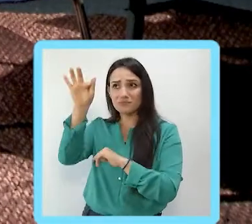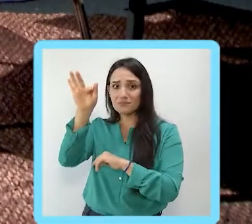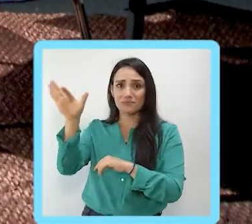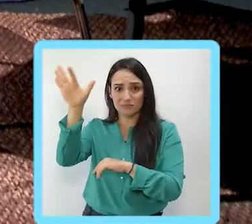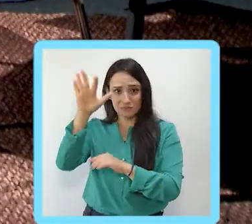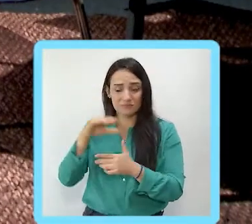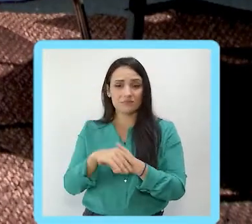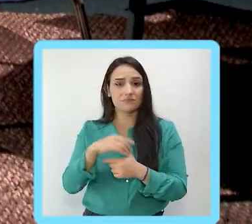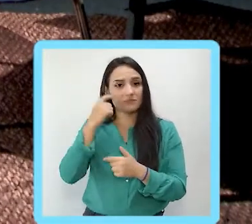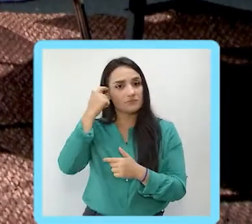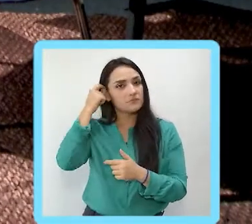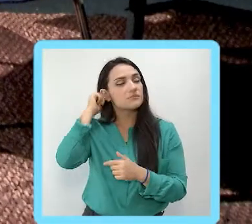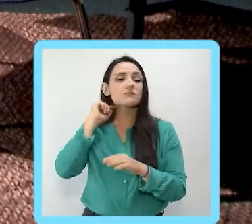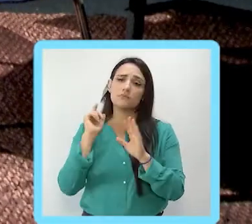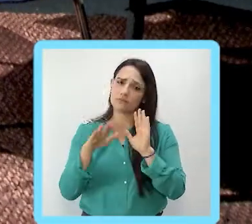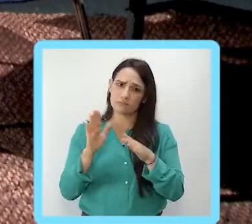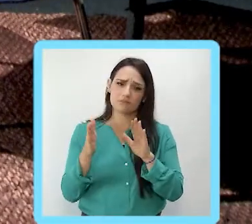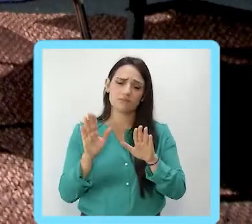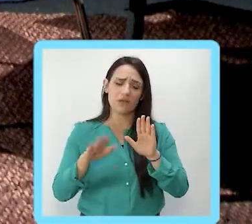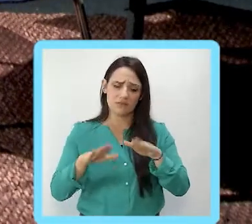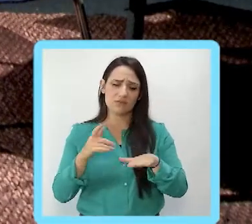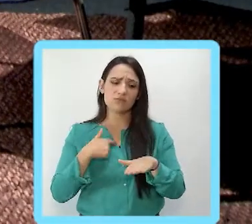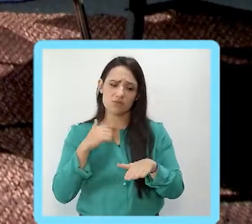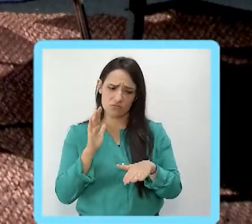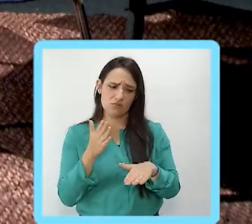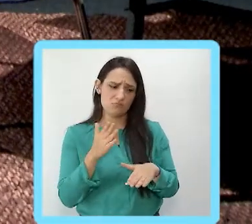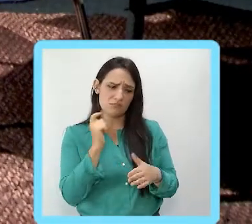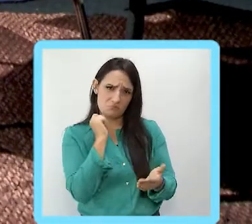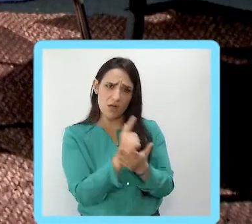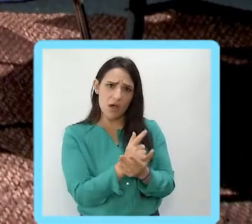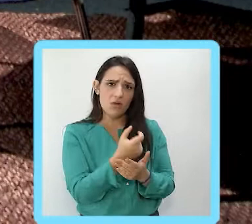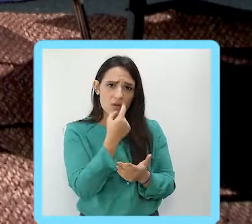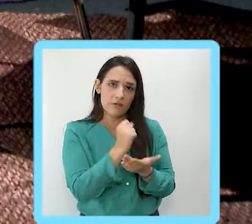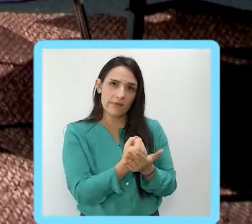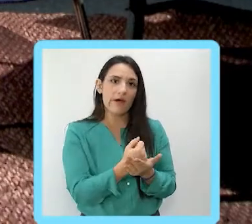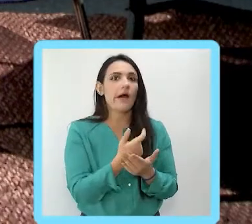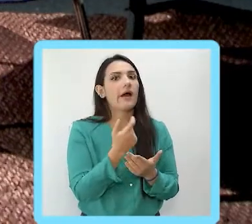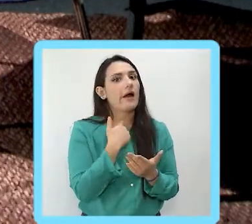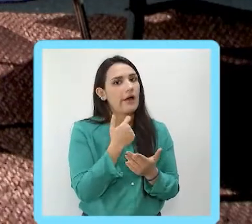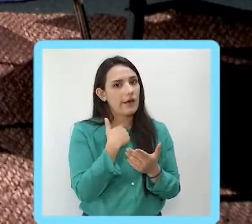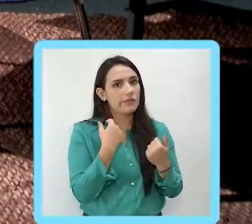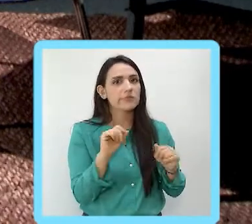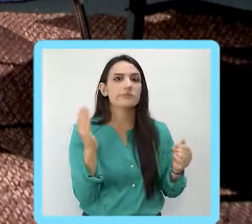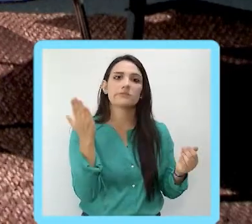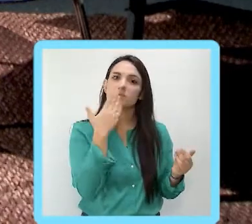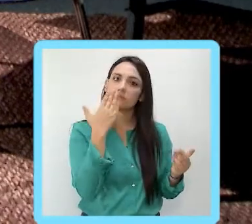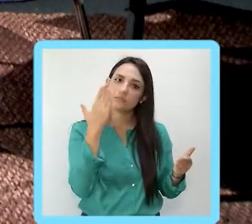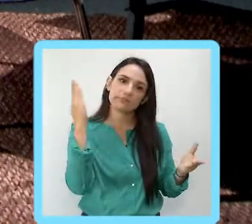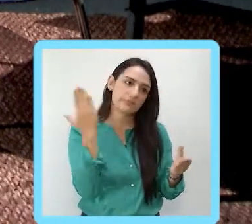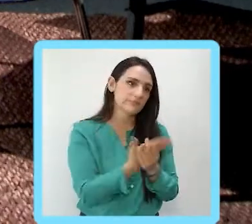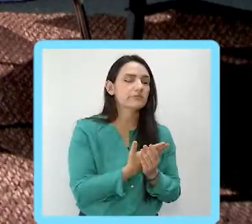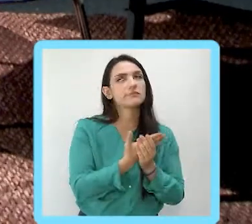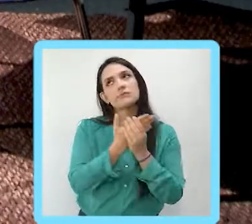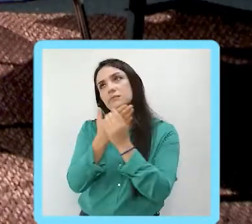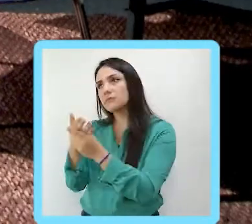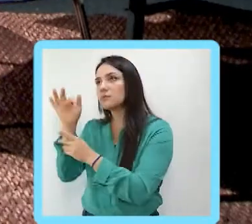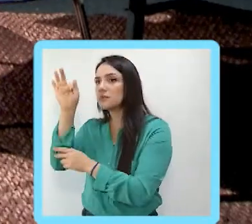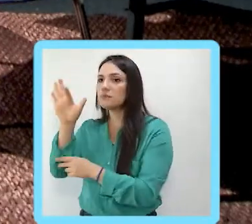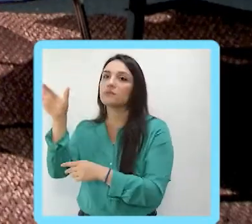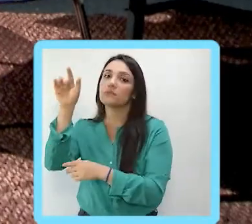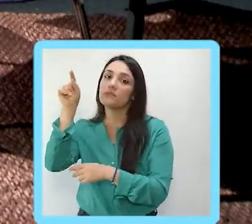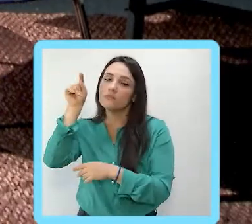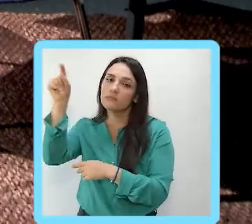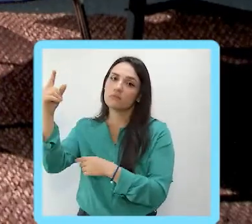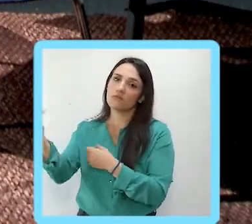depois que a gente fornece o medicamento de alto custo, temos que entrar com uma ação de regresso contra a União para que haja